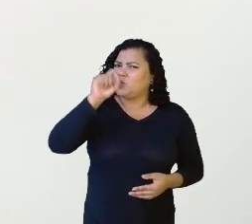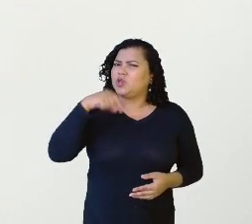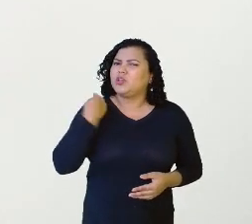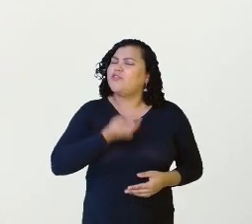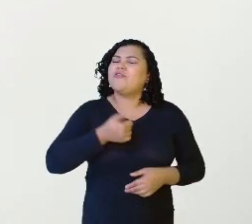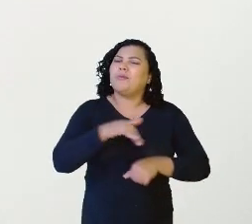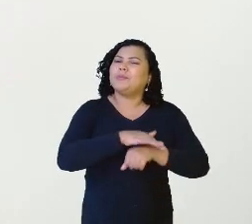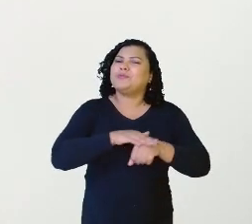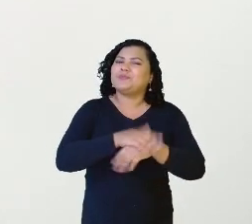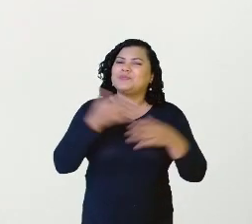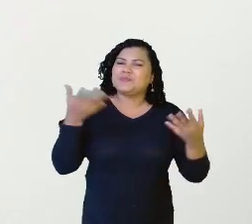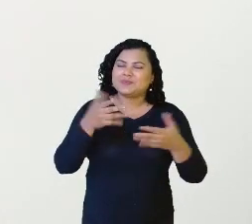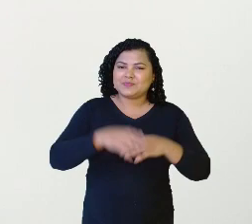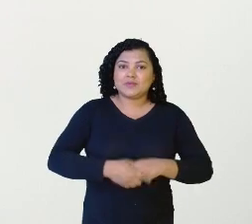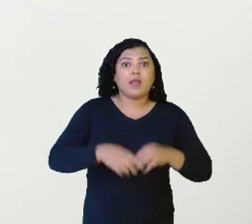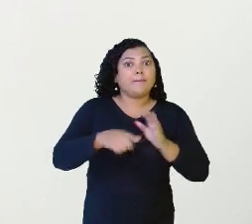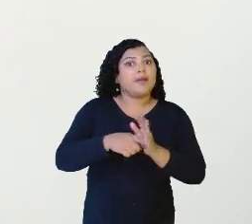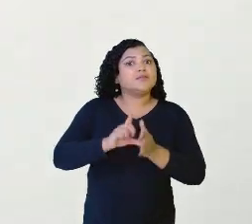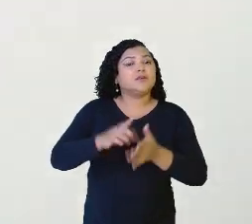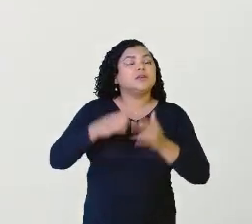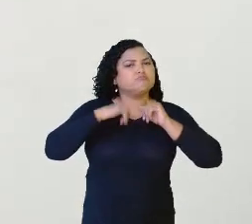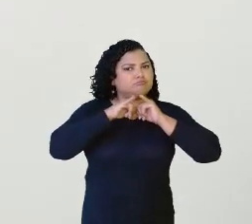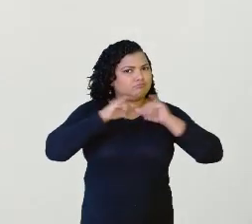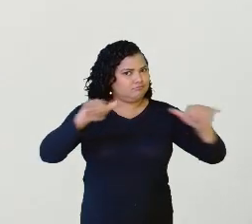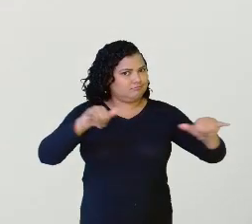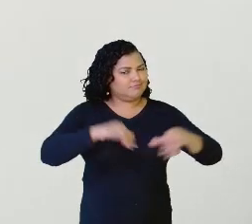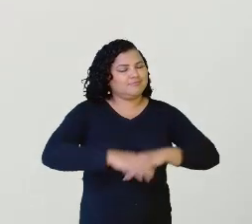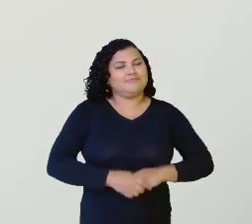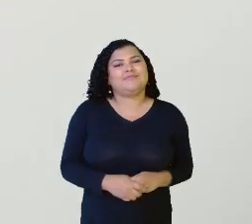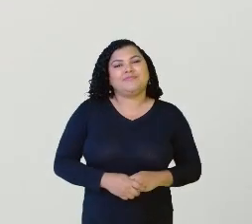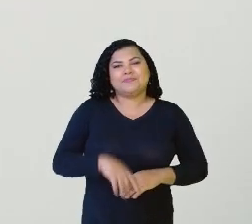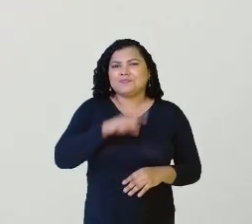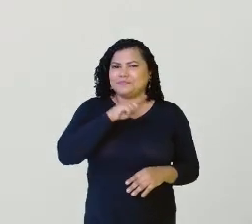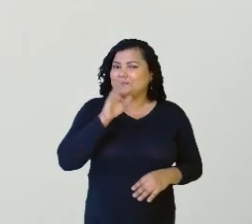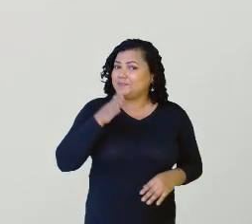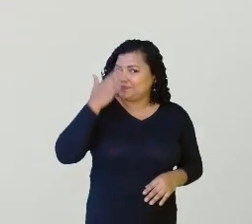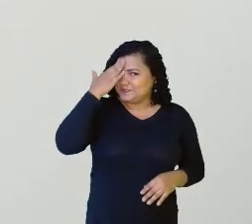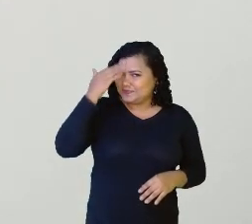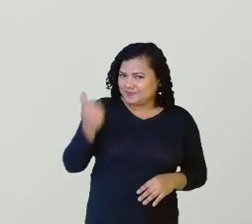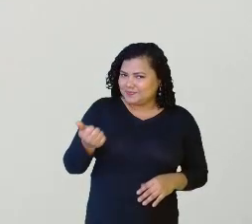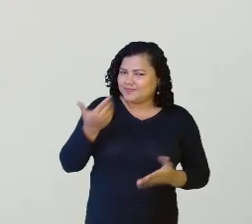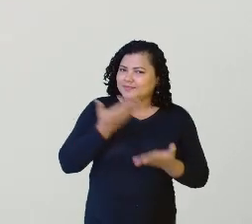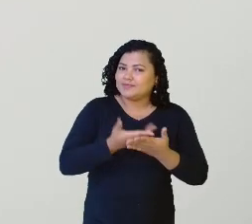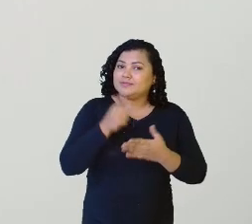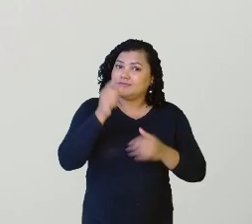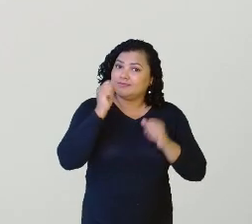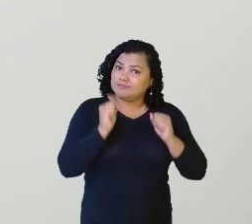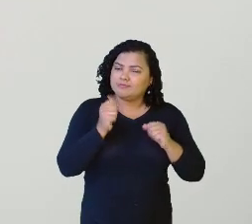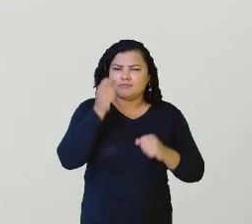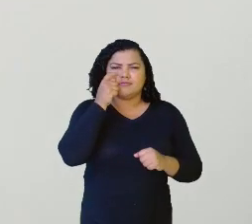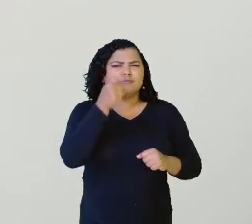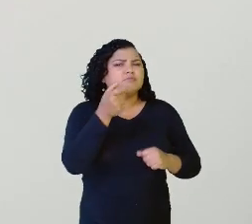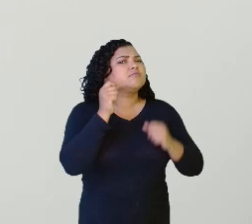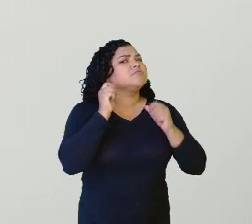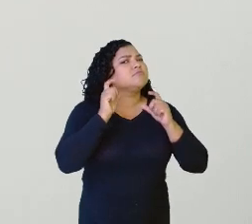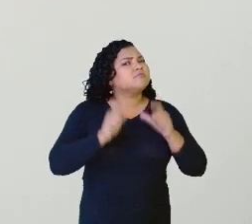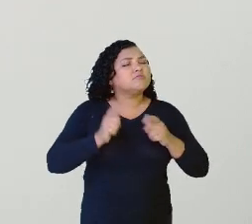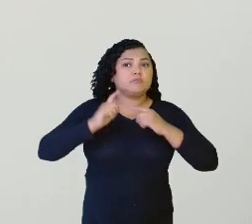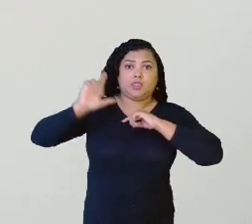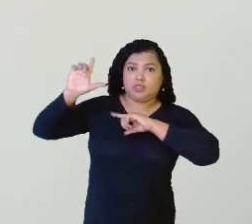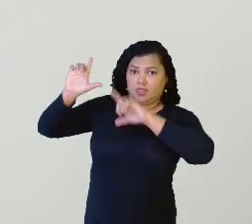falar. Mas antes disso, vamos ao nosso recadinho. Vocês já sabem que esta aula vocês podem assistir pelo canal da